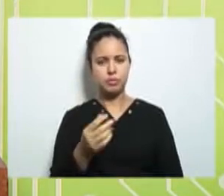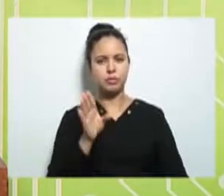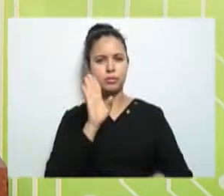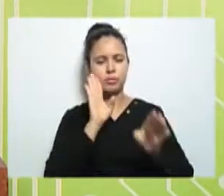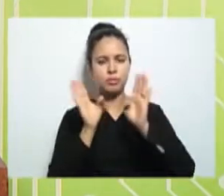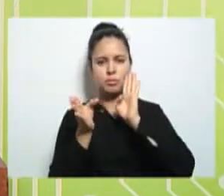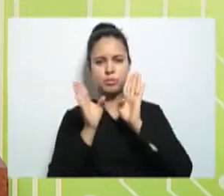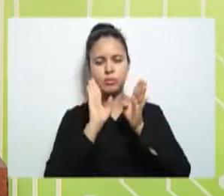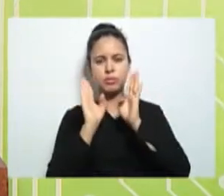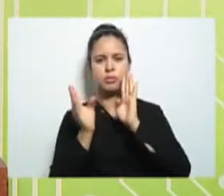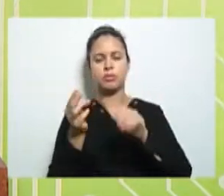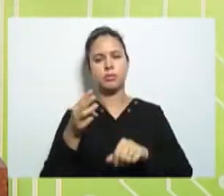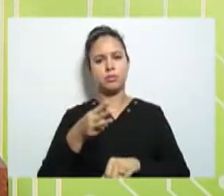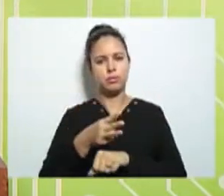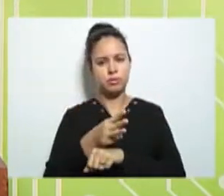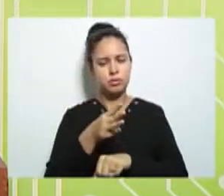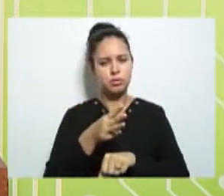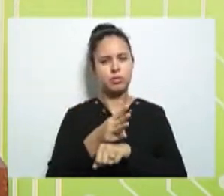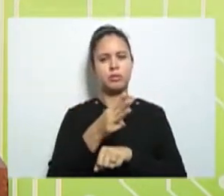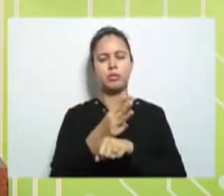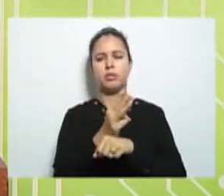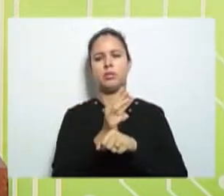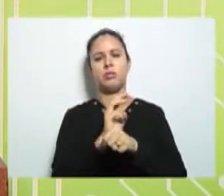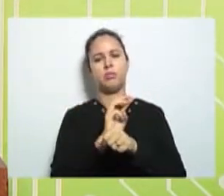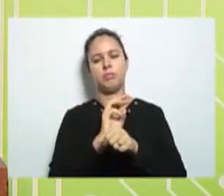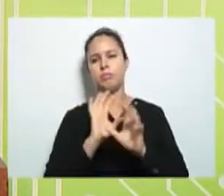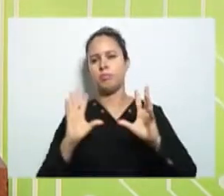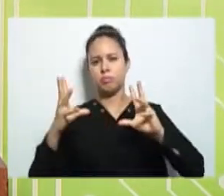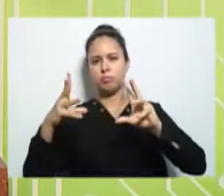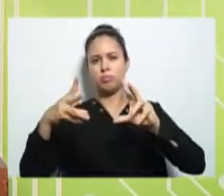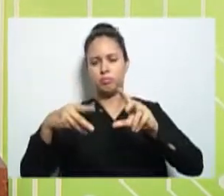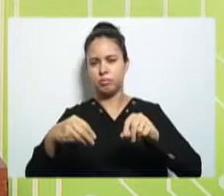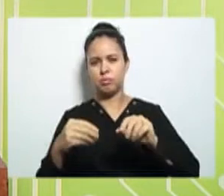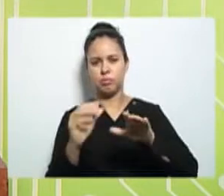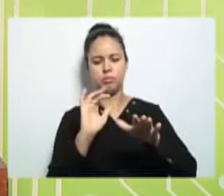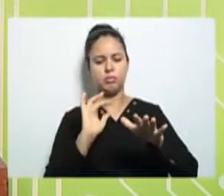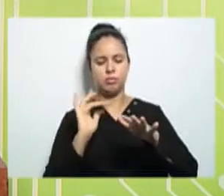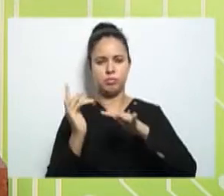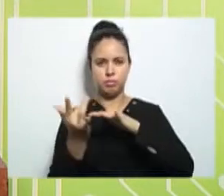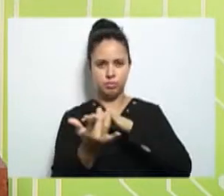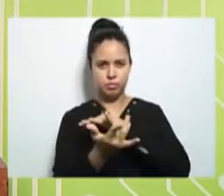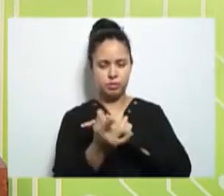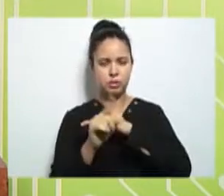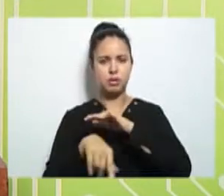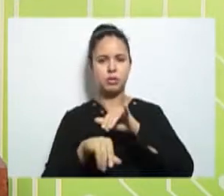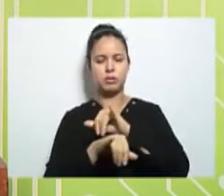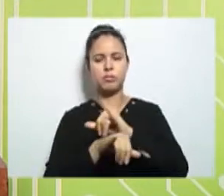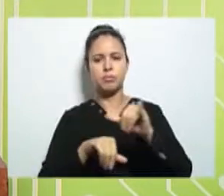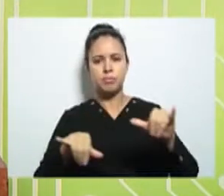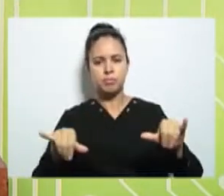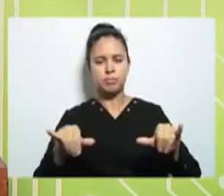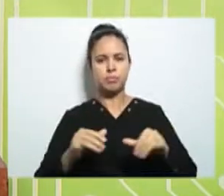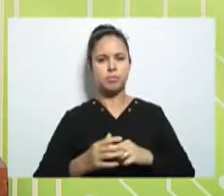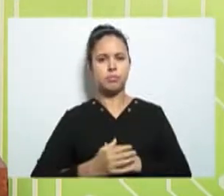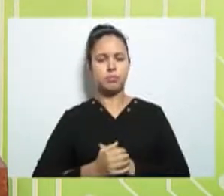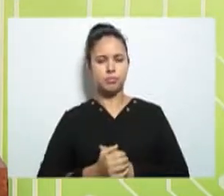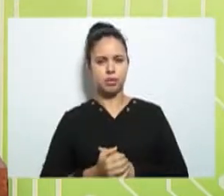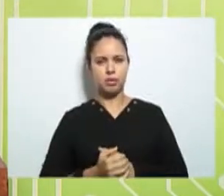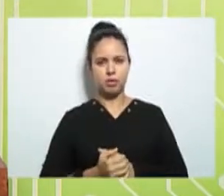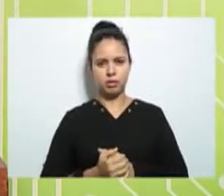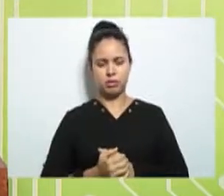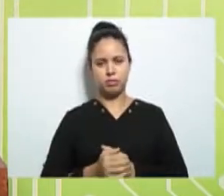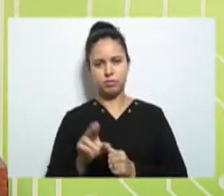Twitter, Instagram, WhatsApp, são a informação que elas detêm